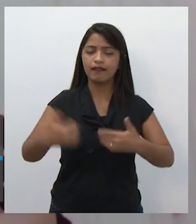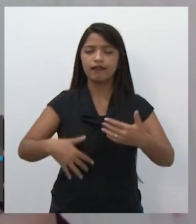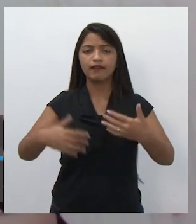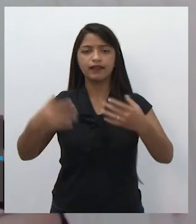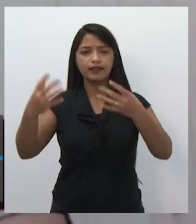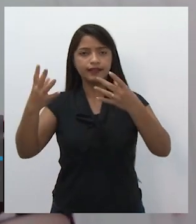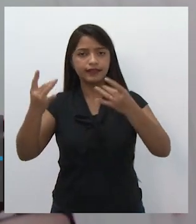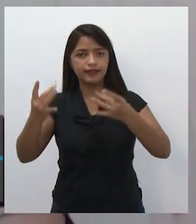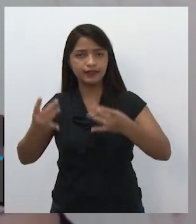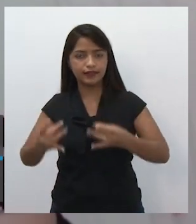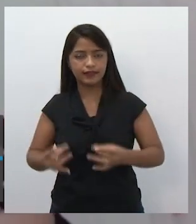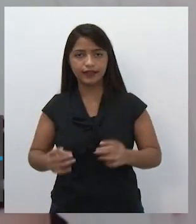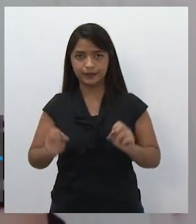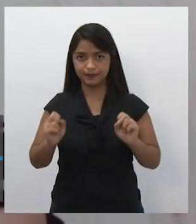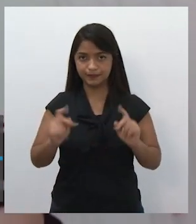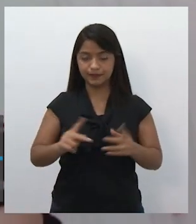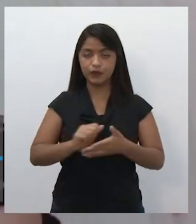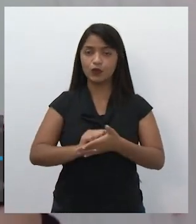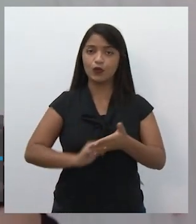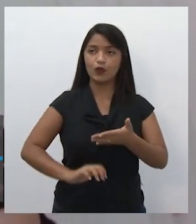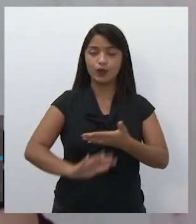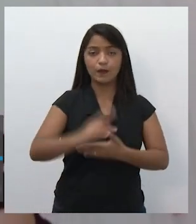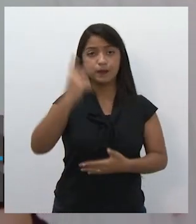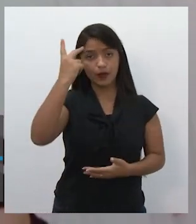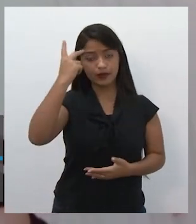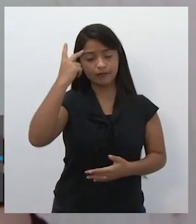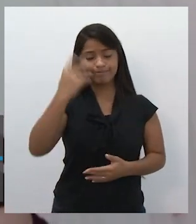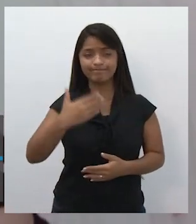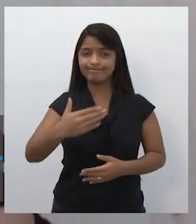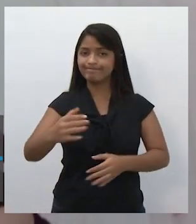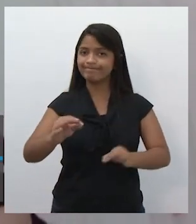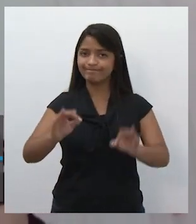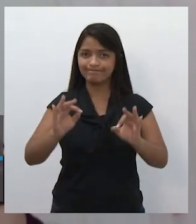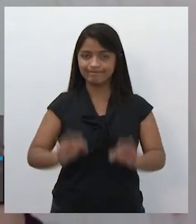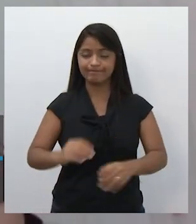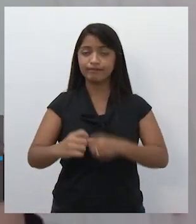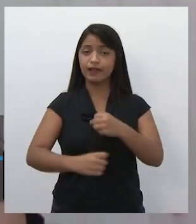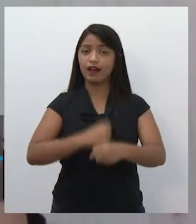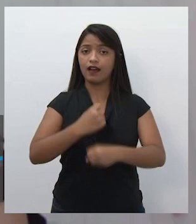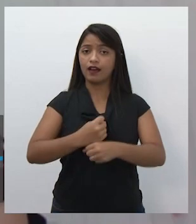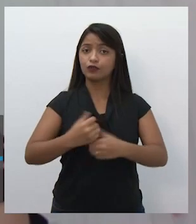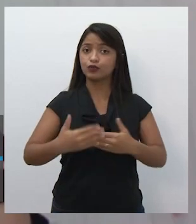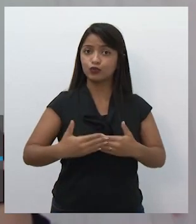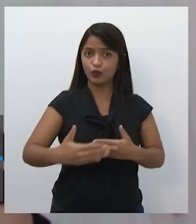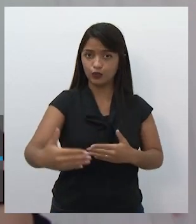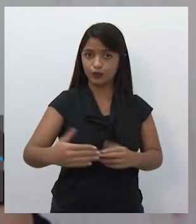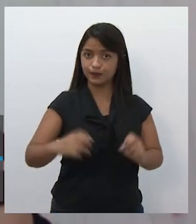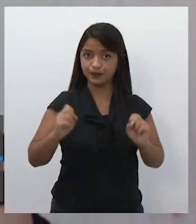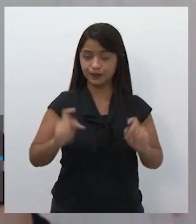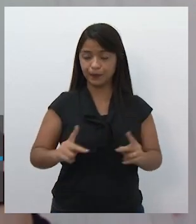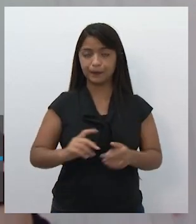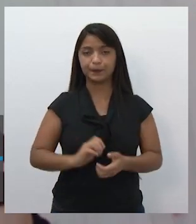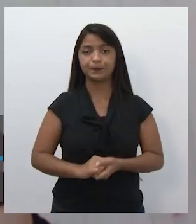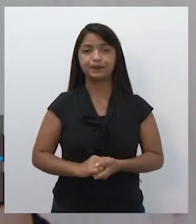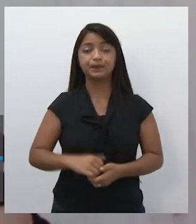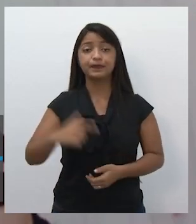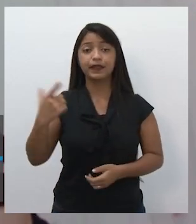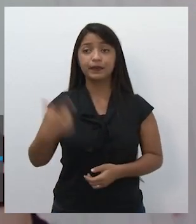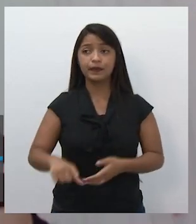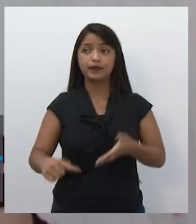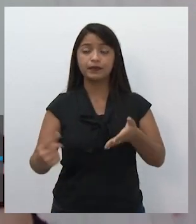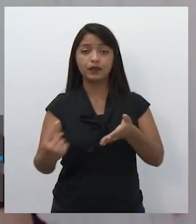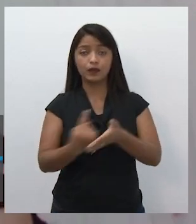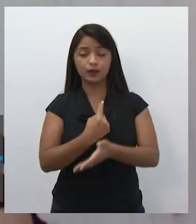currículo paulista, tá? Faremos isso com certeza ao longo do ano todo. Outra pergunta da